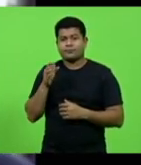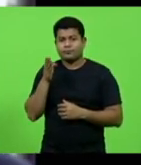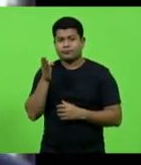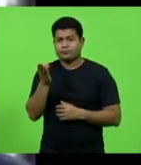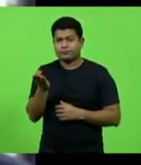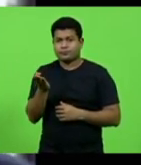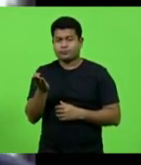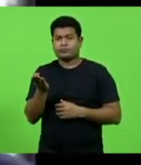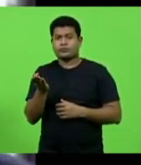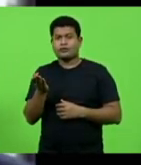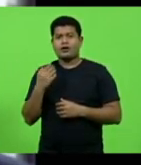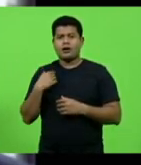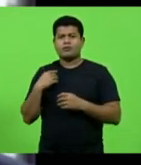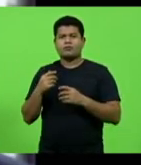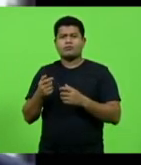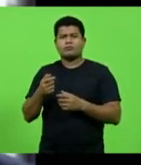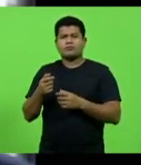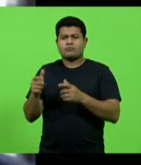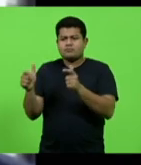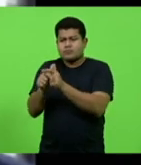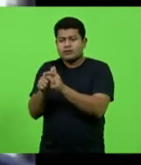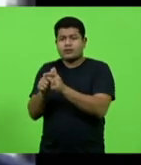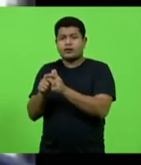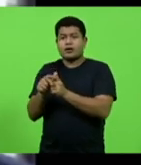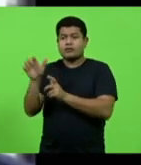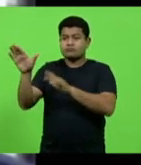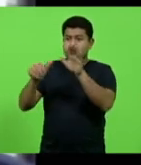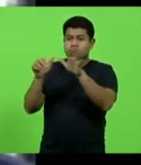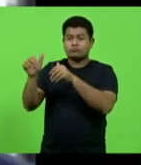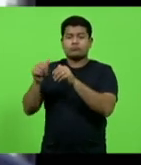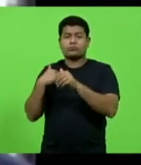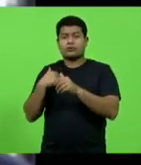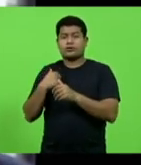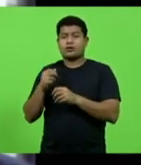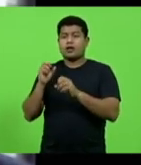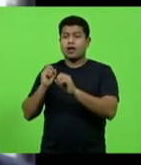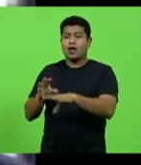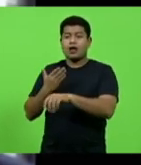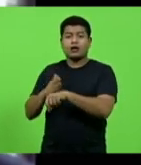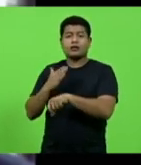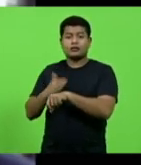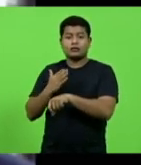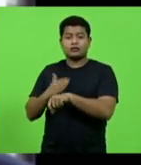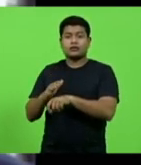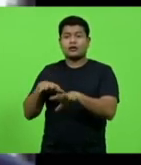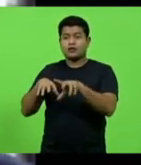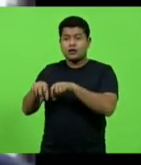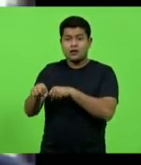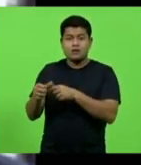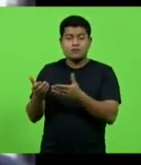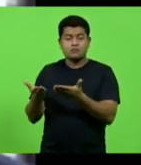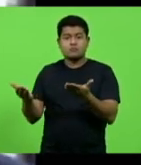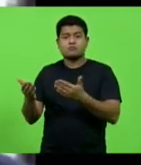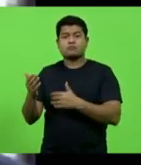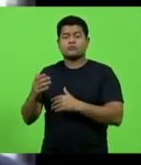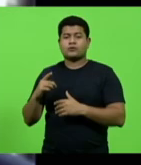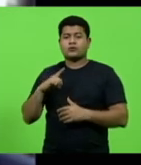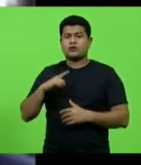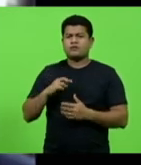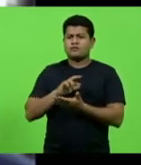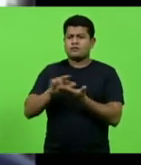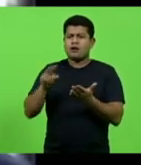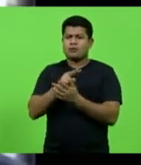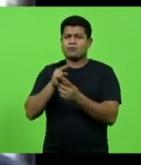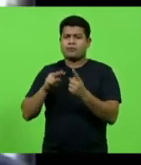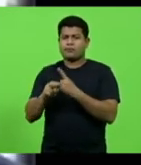seus filhos e contratando pessoas para darem treinamento, pessoas para capacitarem, tendo várias visões